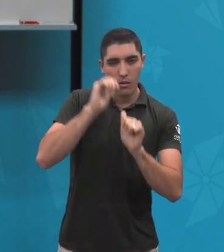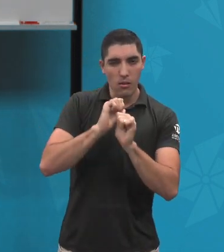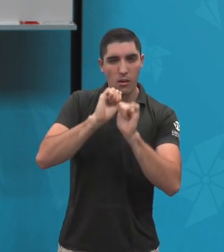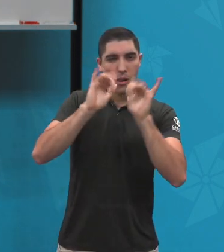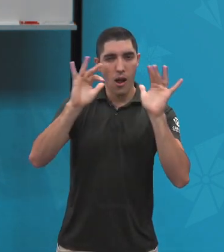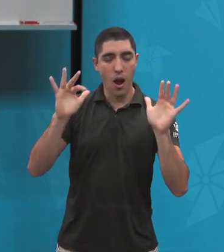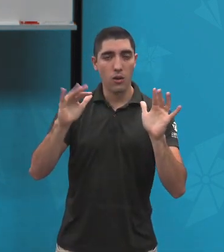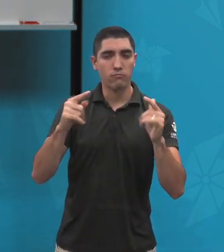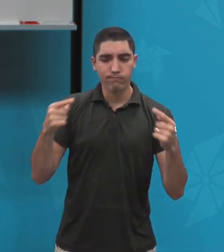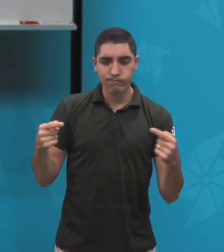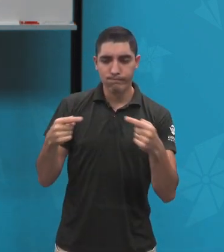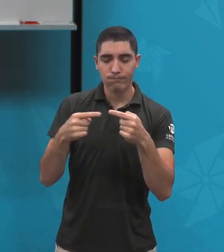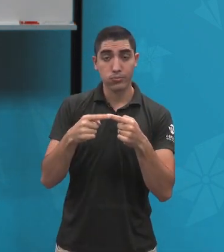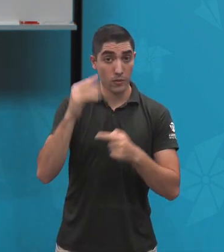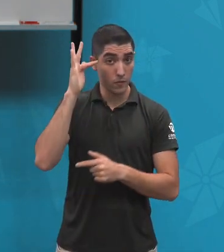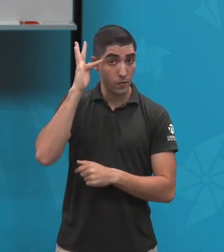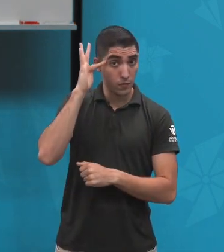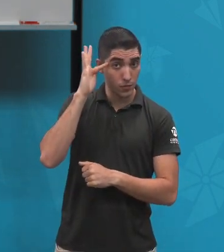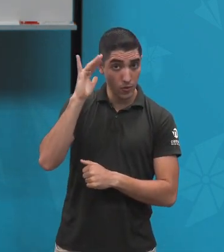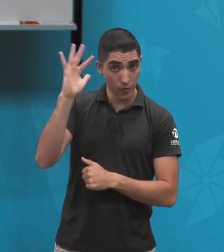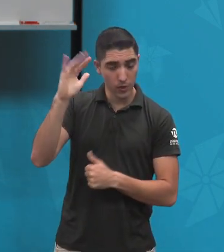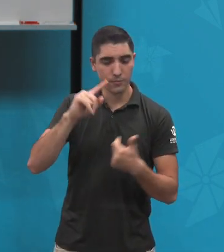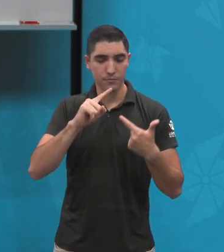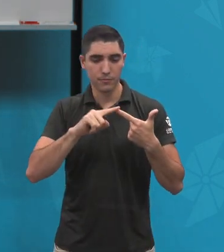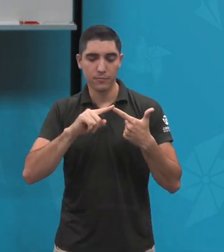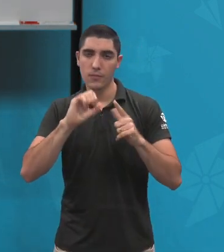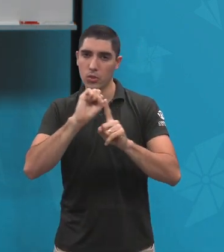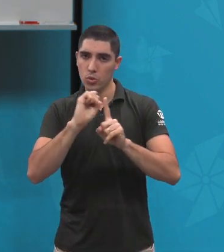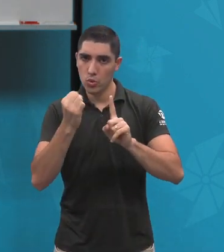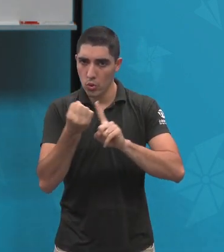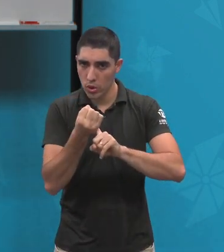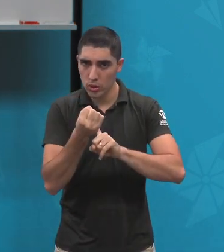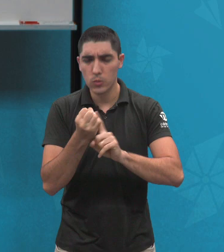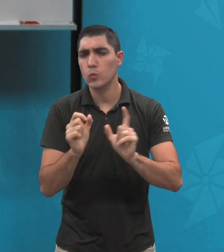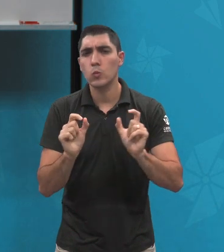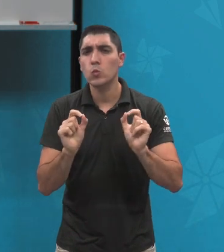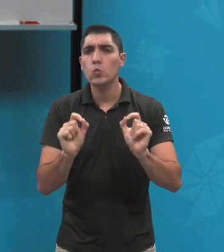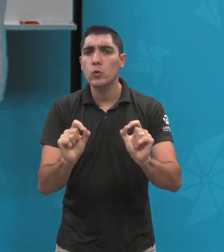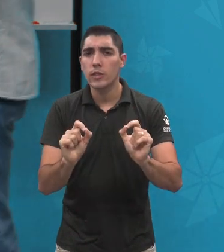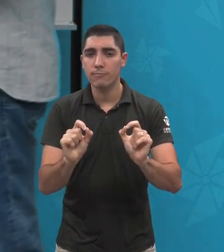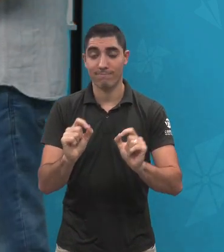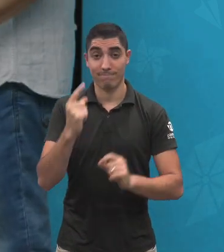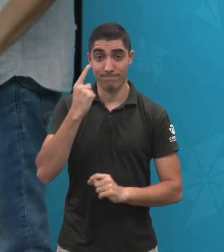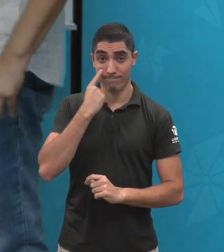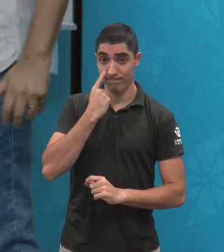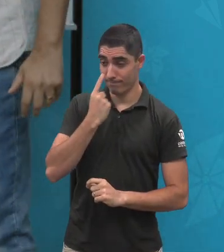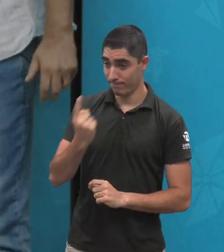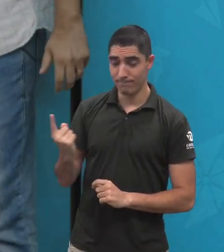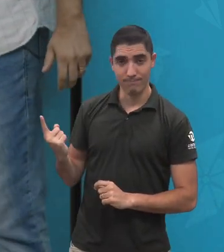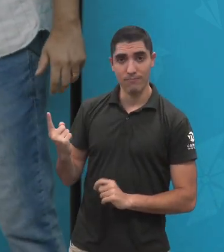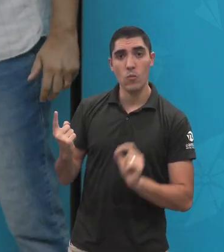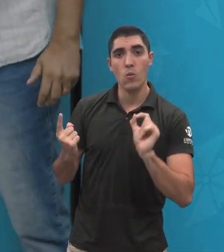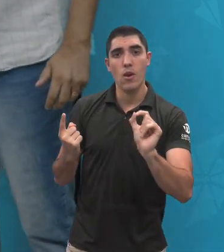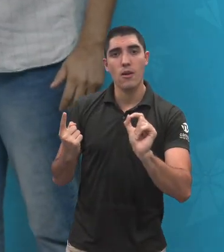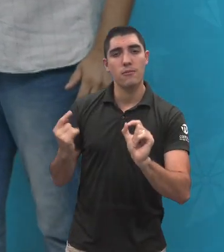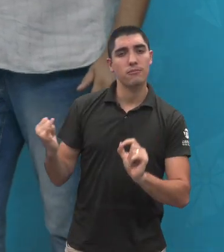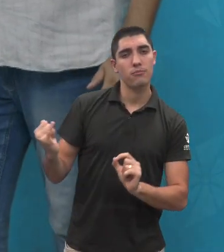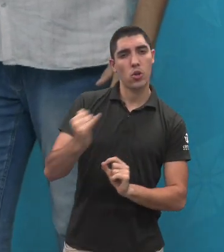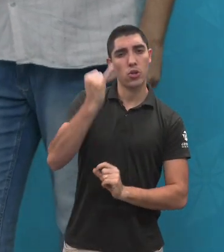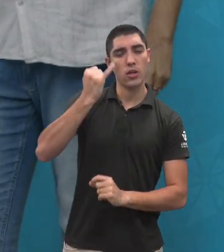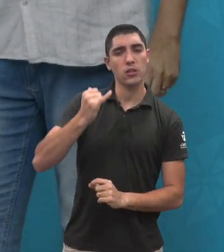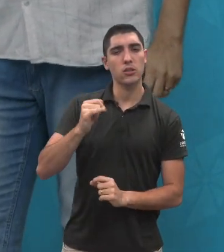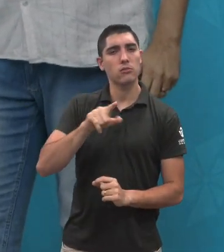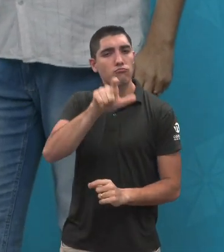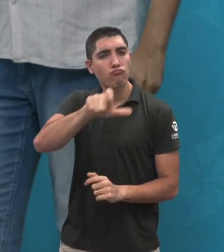importante para a filosofia, para a sociologia, que é justamente a ideia da